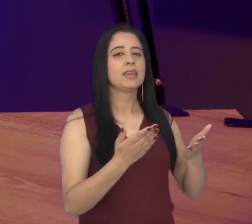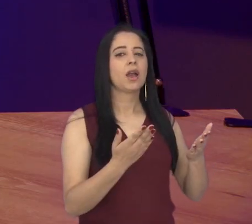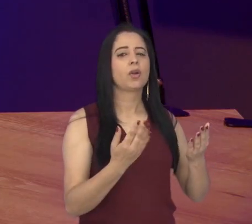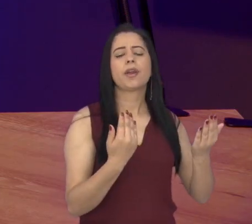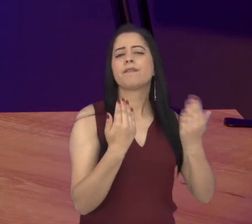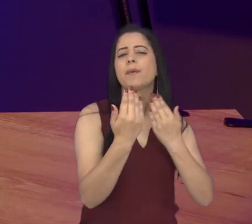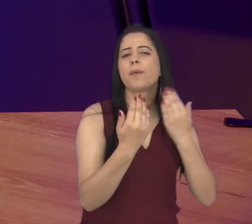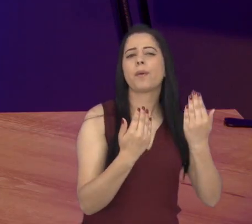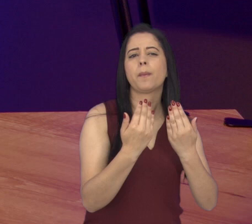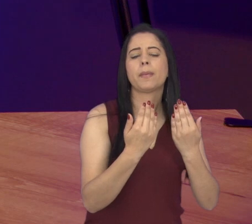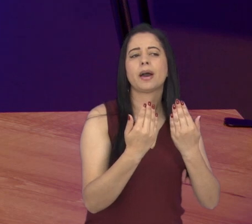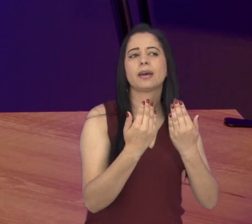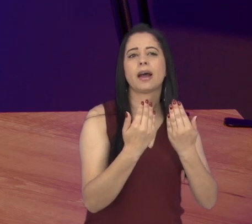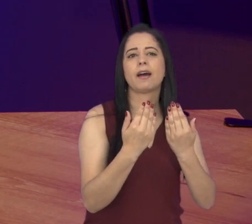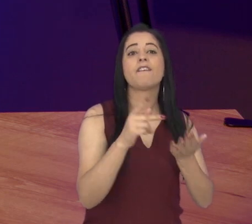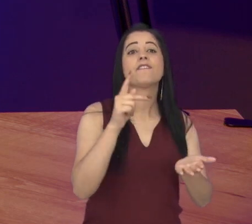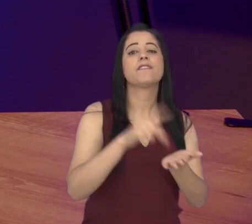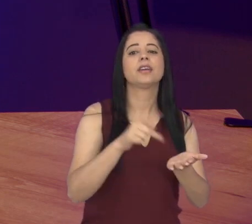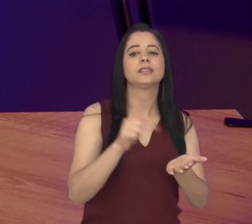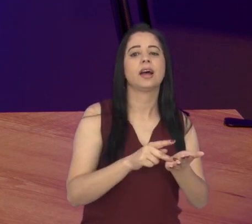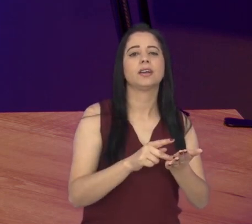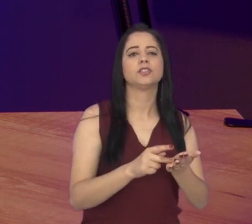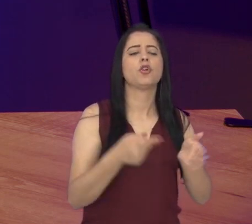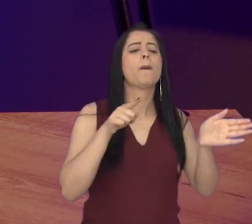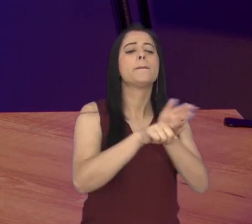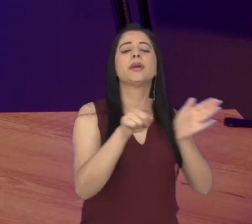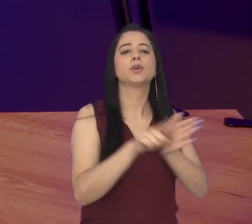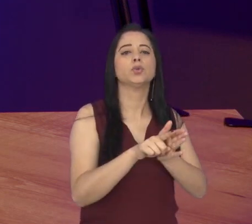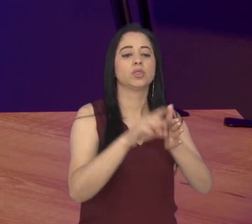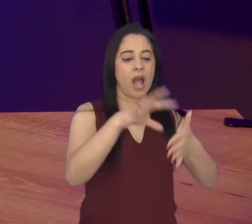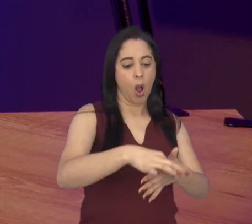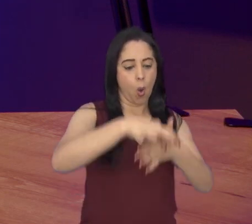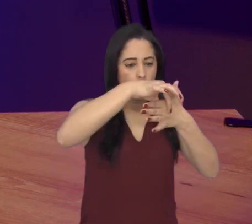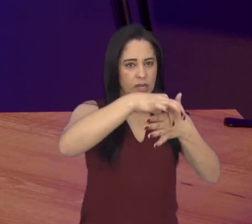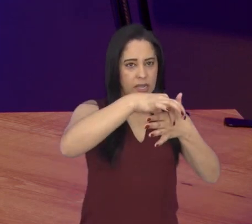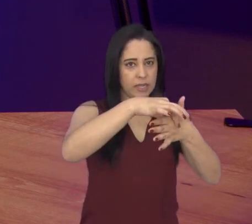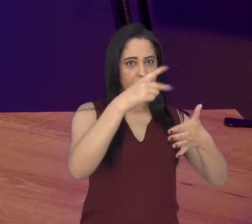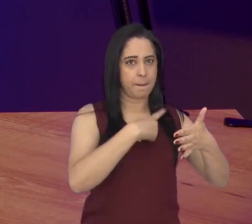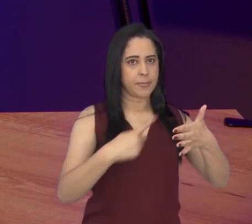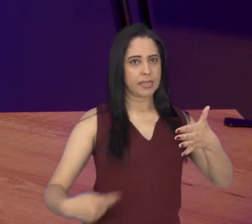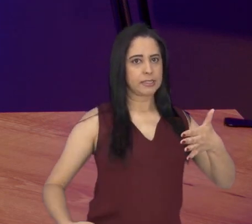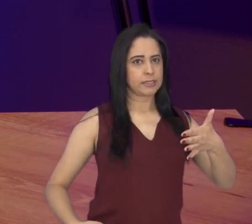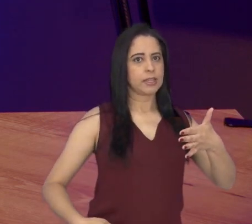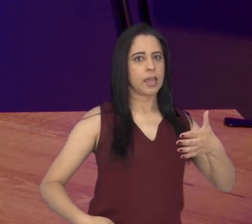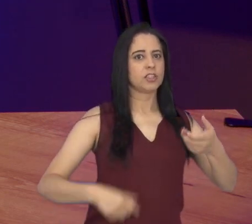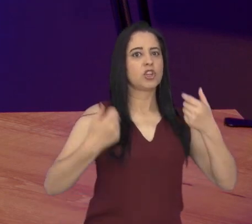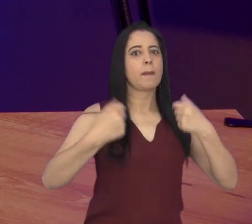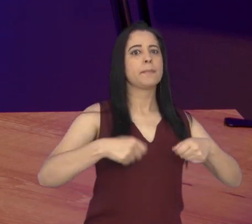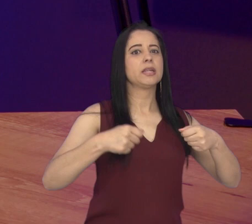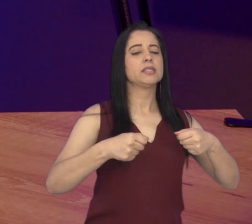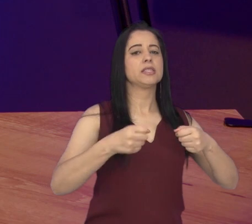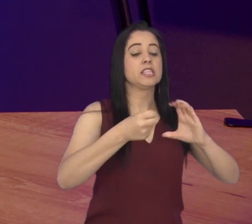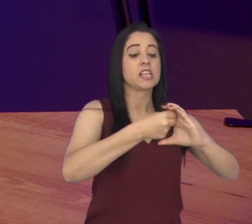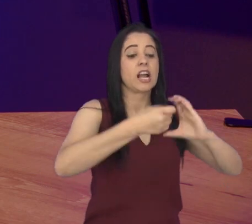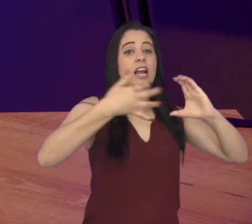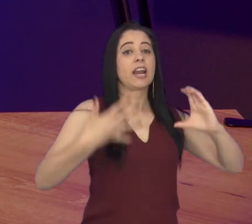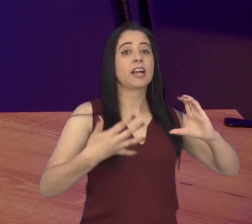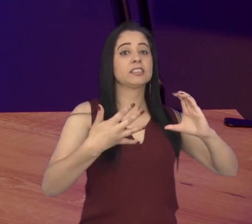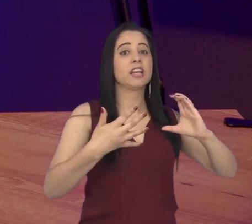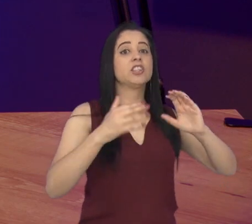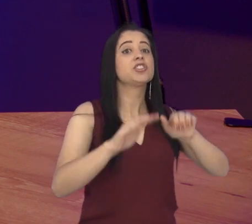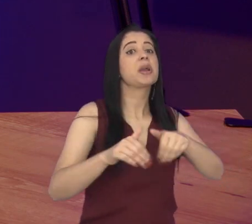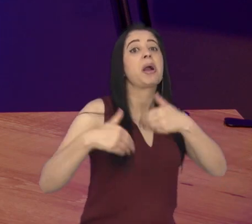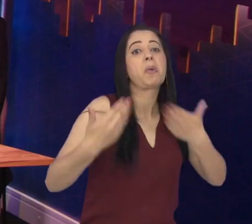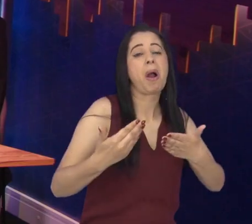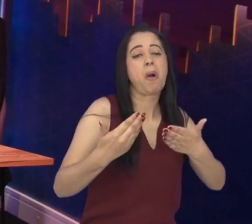Potter. E a gente vai falar agora o que, que a gente pensa sobre isso. Para você, Samu, o que um líder verdadeiro precisa ter para ser? Independente